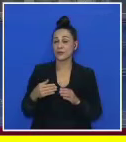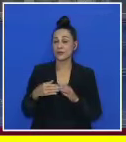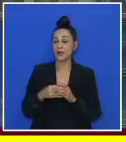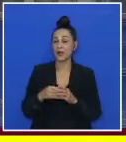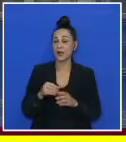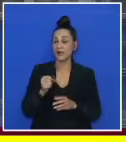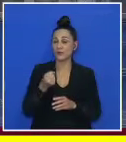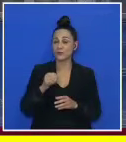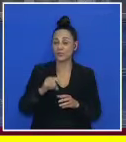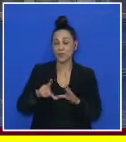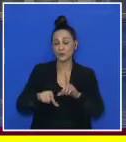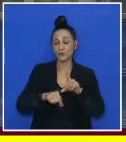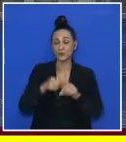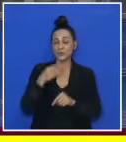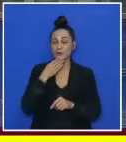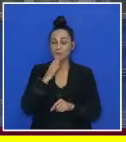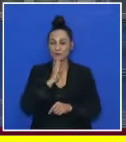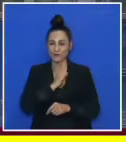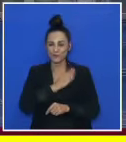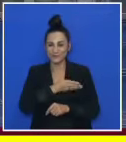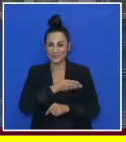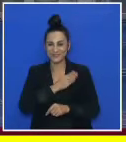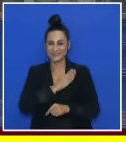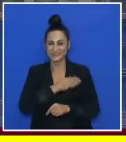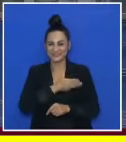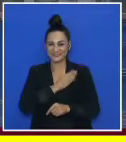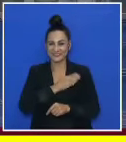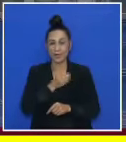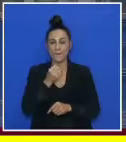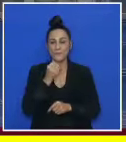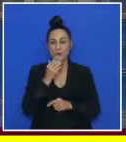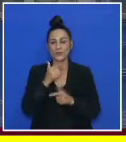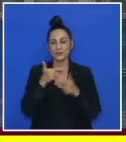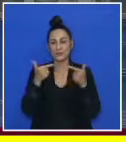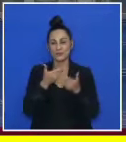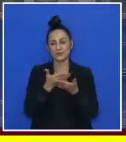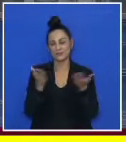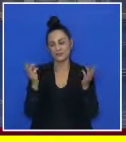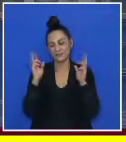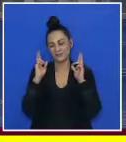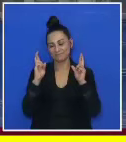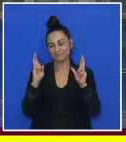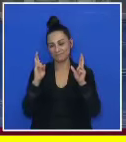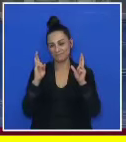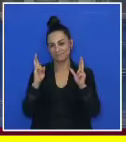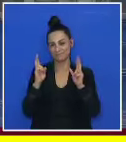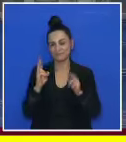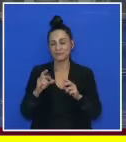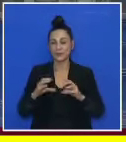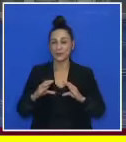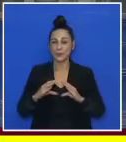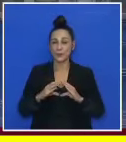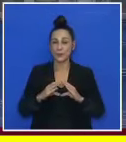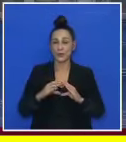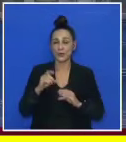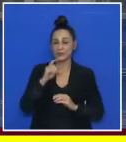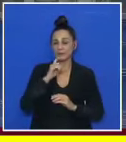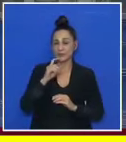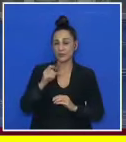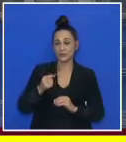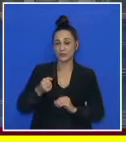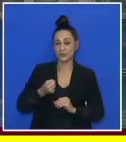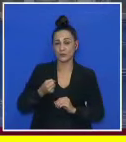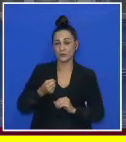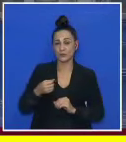80. Sorteio do time do coração. Boa sorte para você, estamos na torcida. Bola verde,